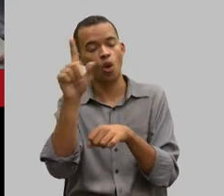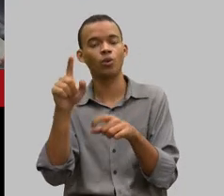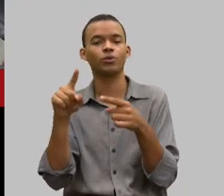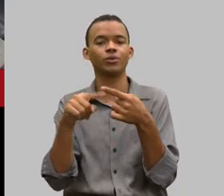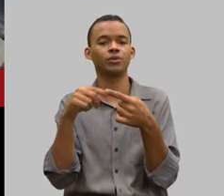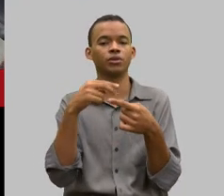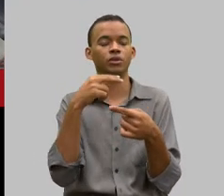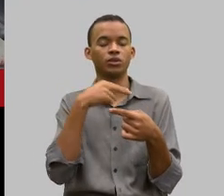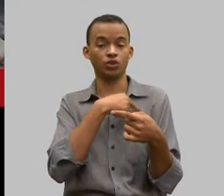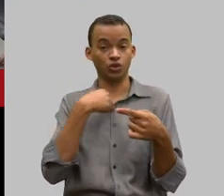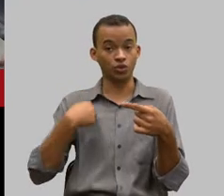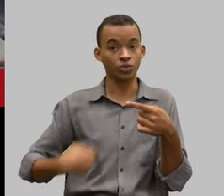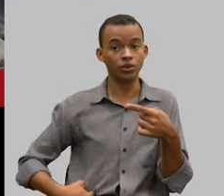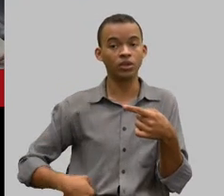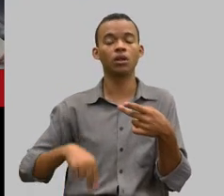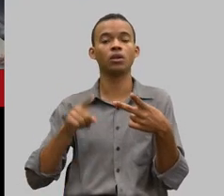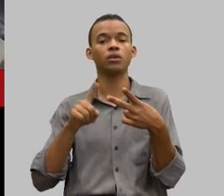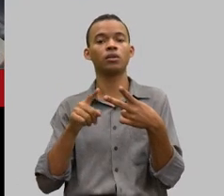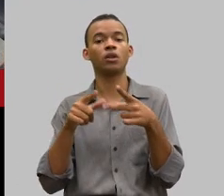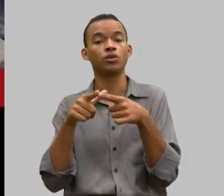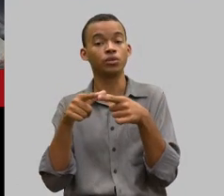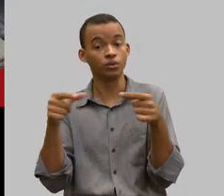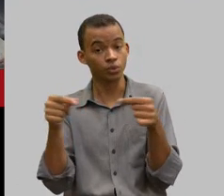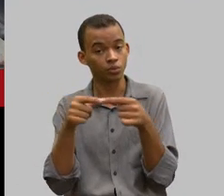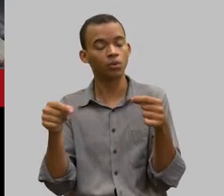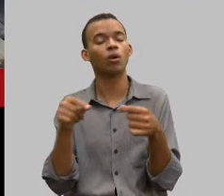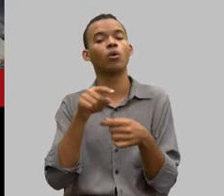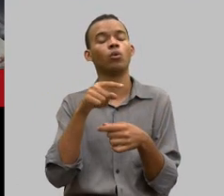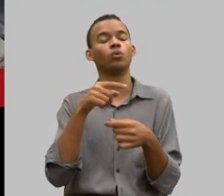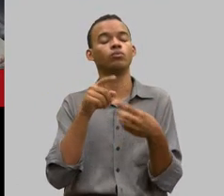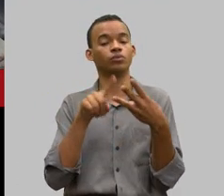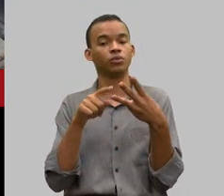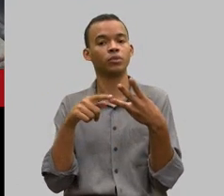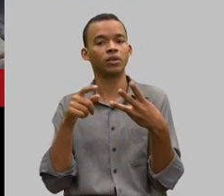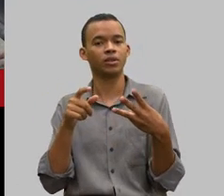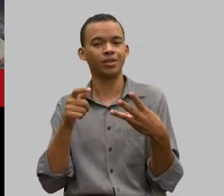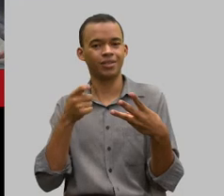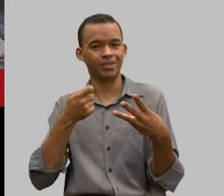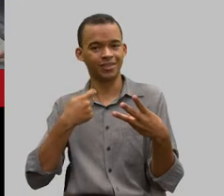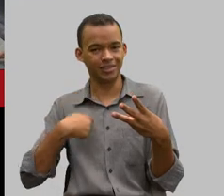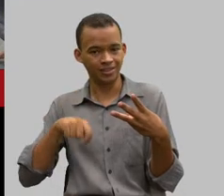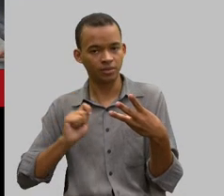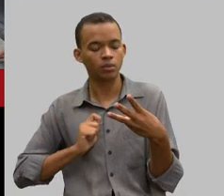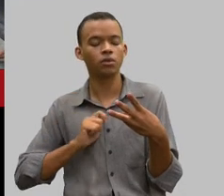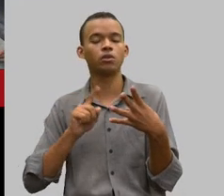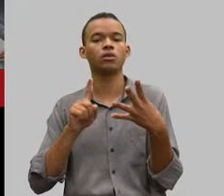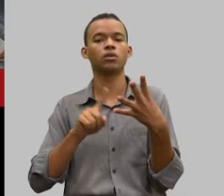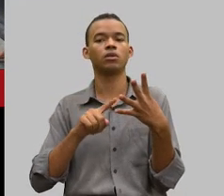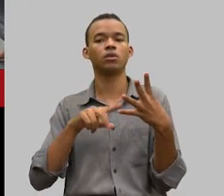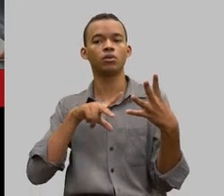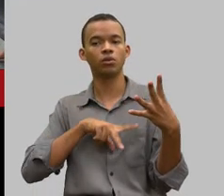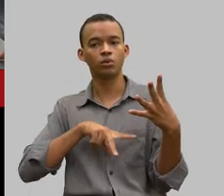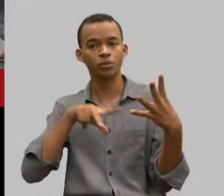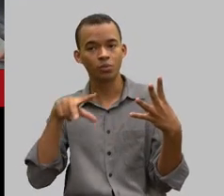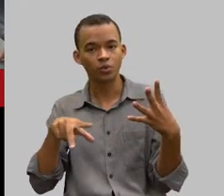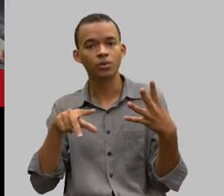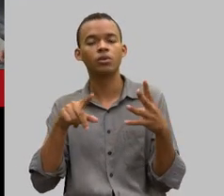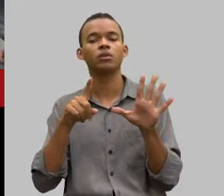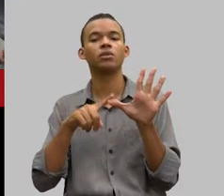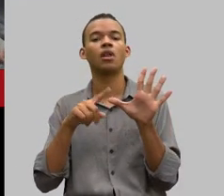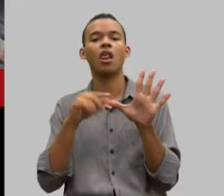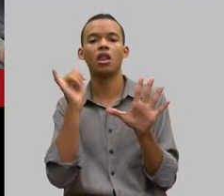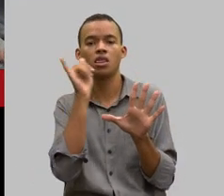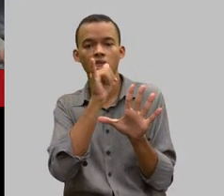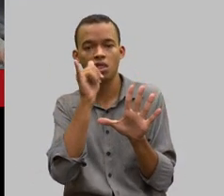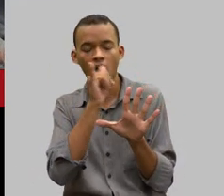Japão foi uma das Missões também estivemos na Espanha Portugal estivemos na Itália e na Áustria e estivemos nos